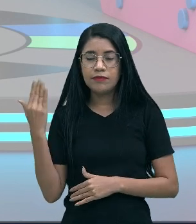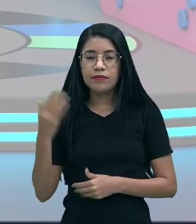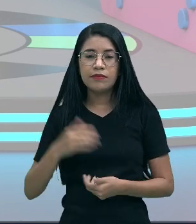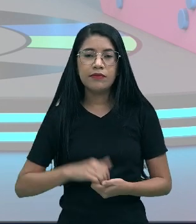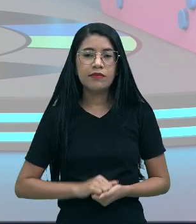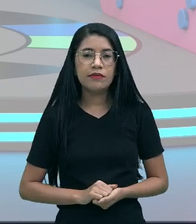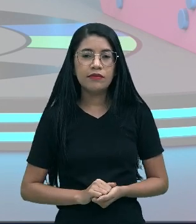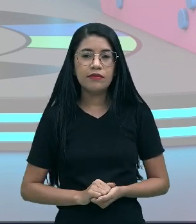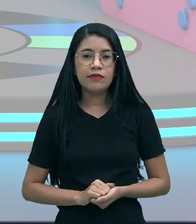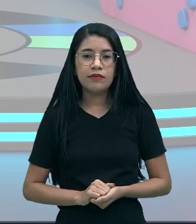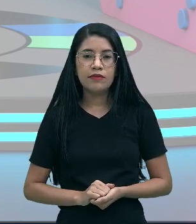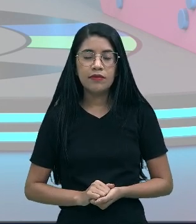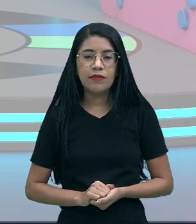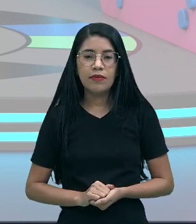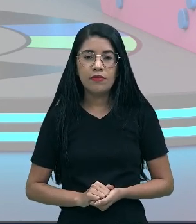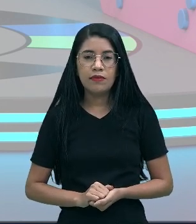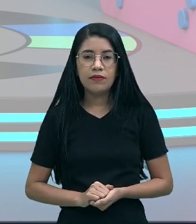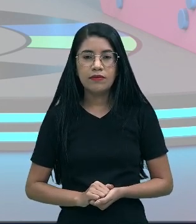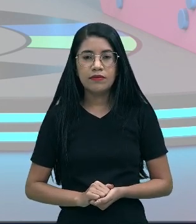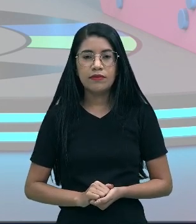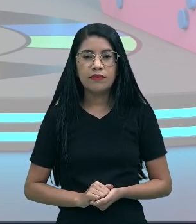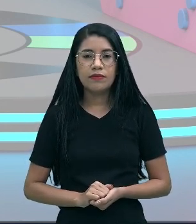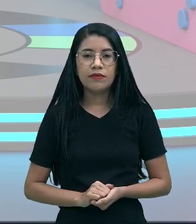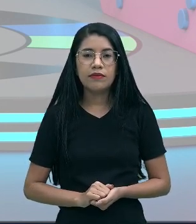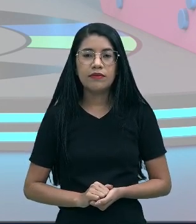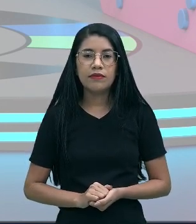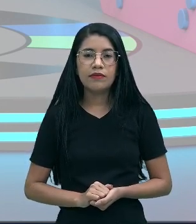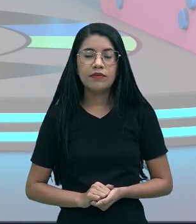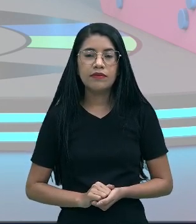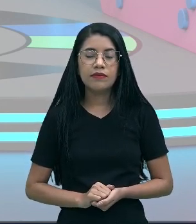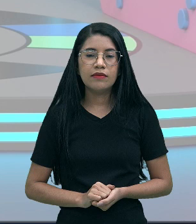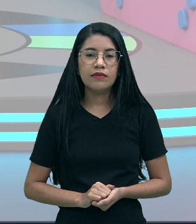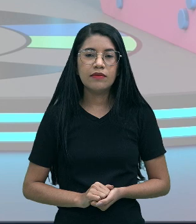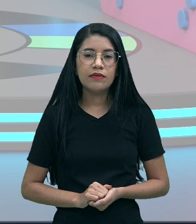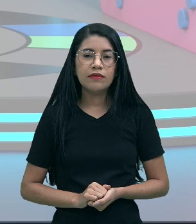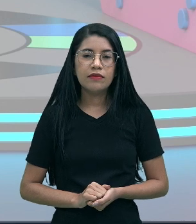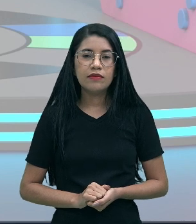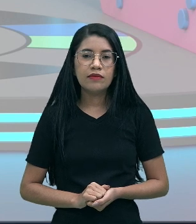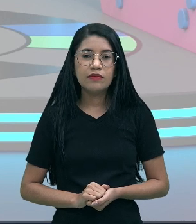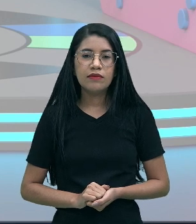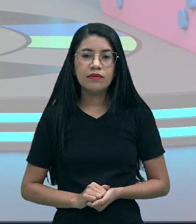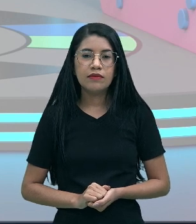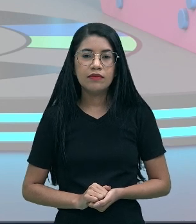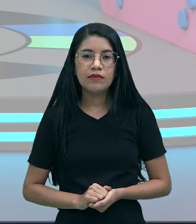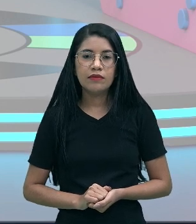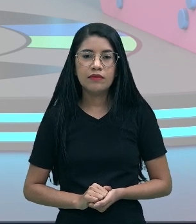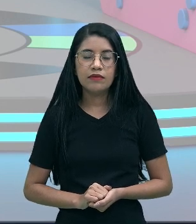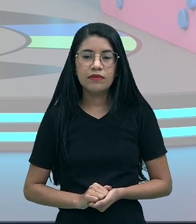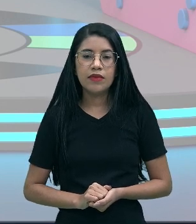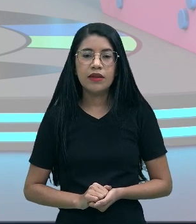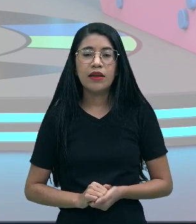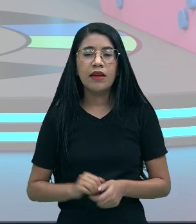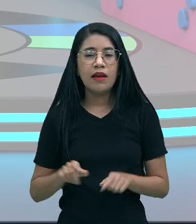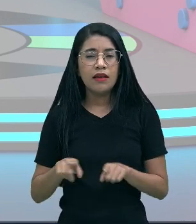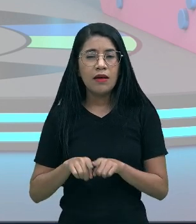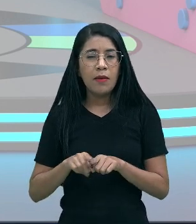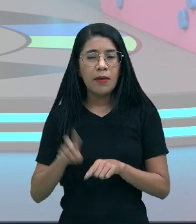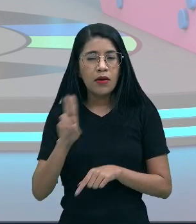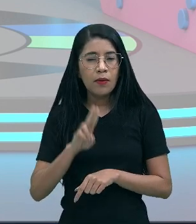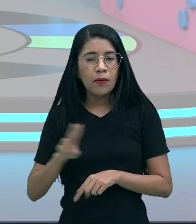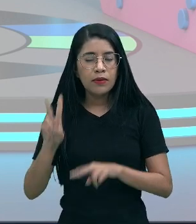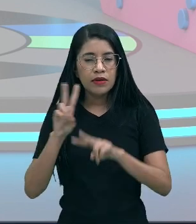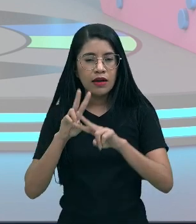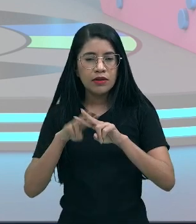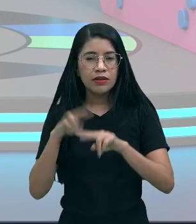só, nós temos aí @Centro de Mídias, né? _ Amazonas, AM, certo? E não esqueça de marcar também a gente aí